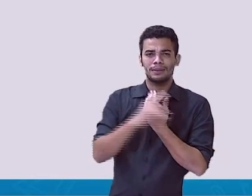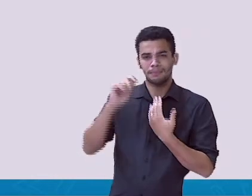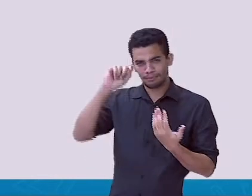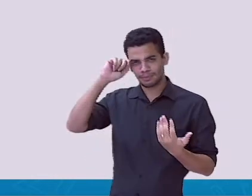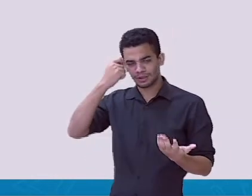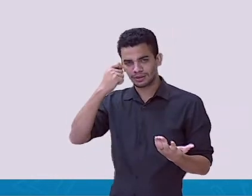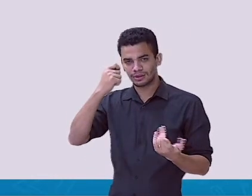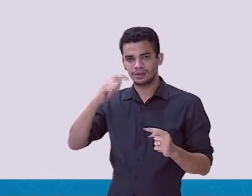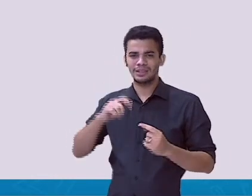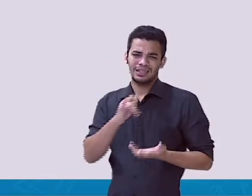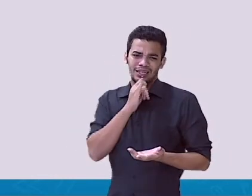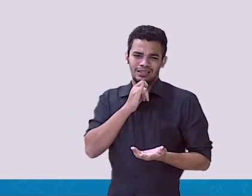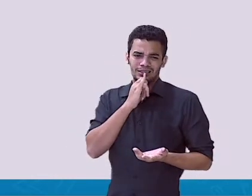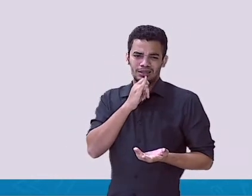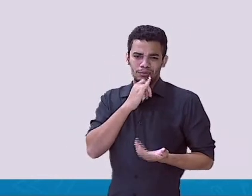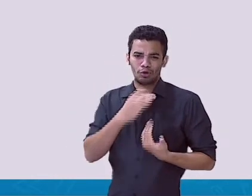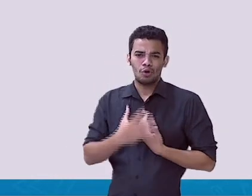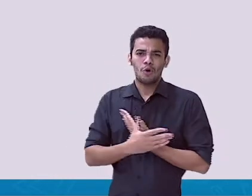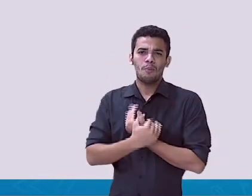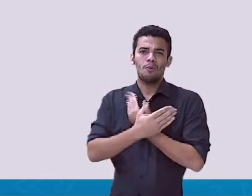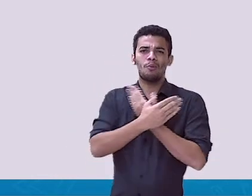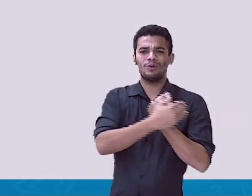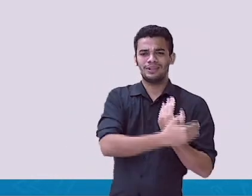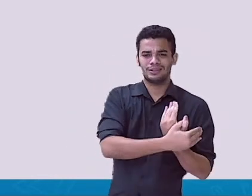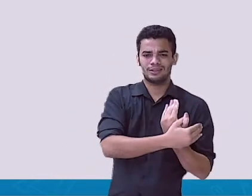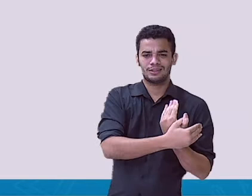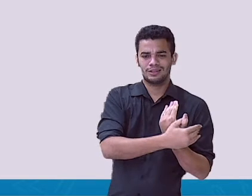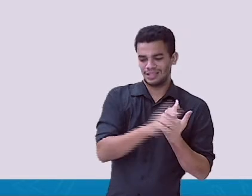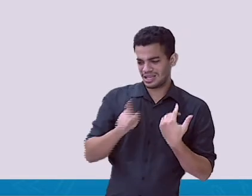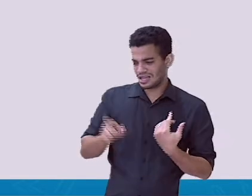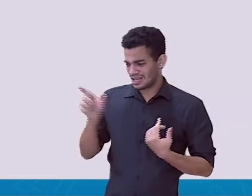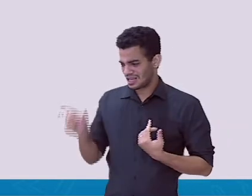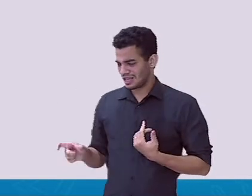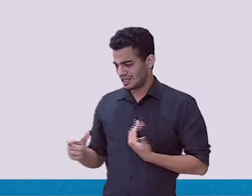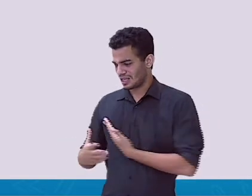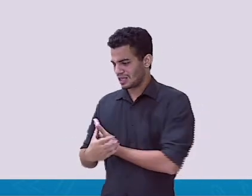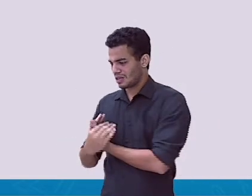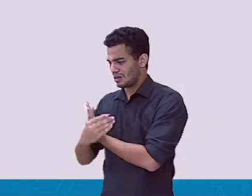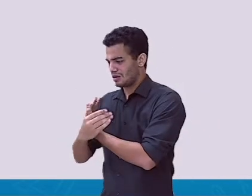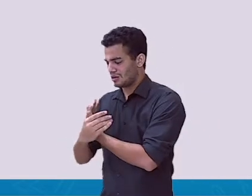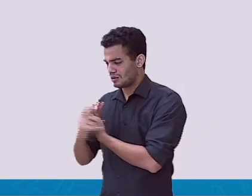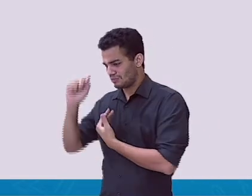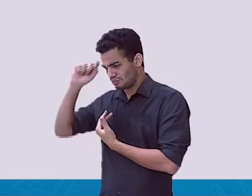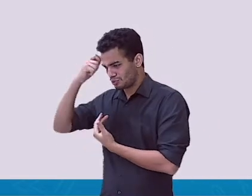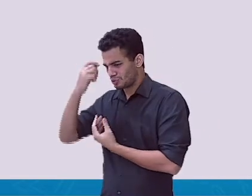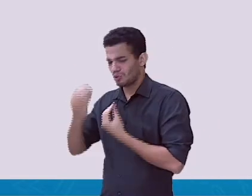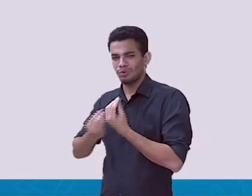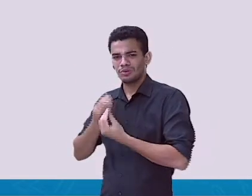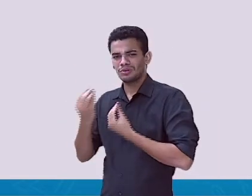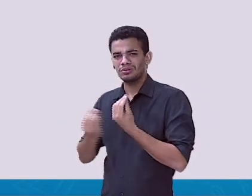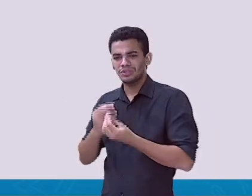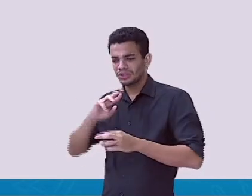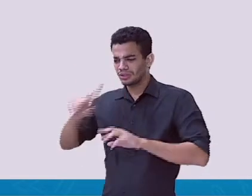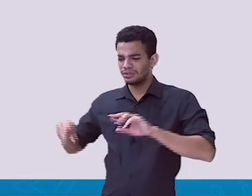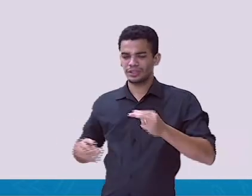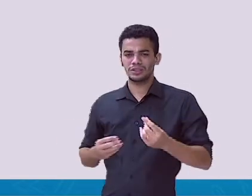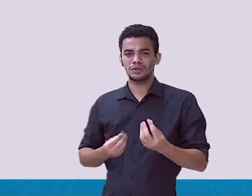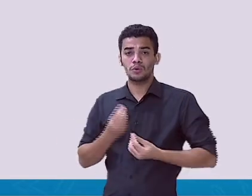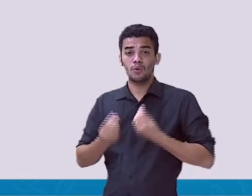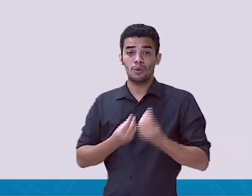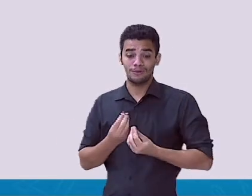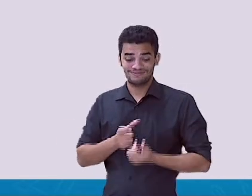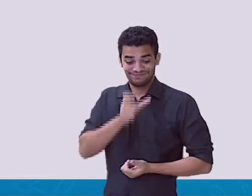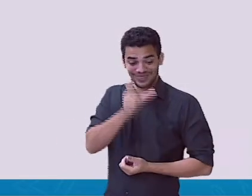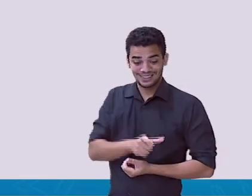professora? Borboletas são aquelas coloridas, aquelas que conseguem, por onde passam, você vê de longe que é uma borboleta com as suas cores.